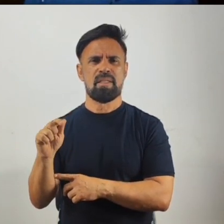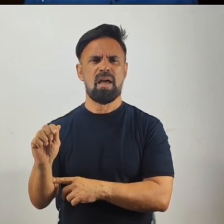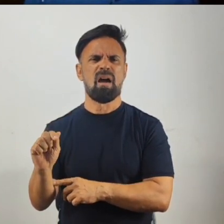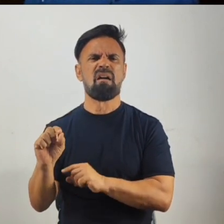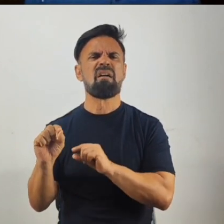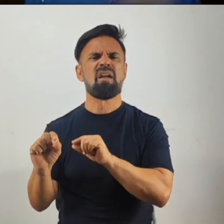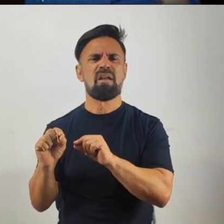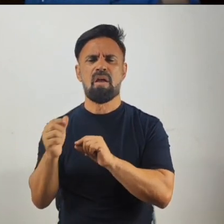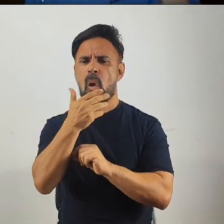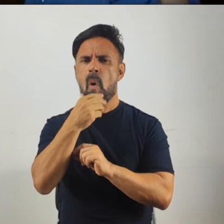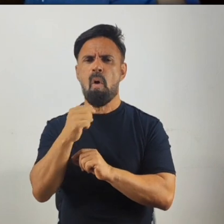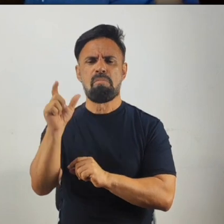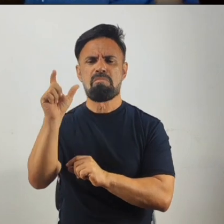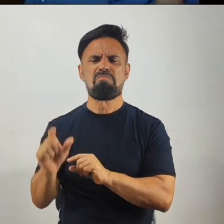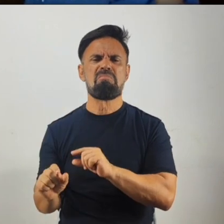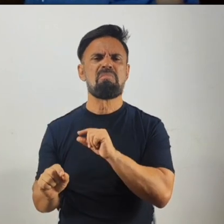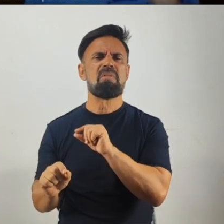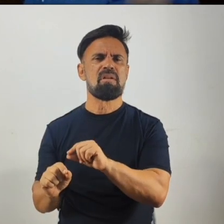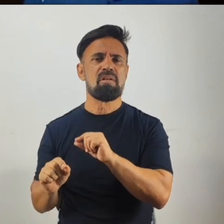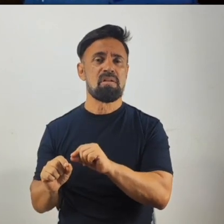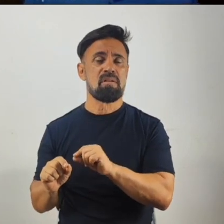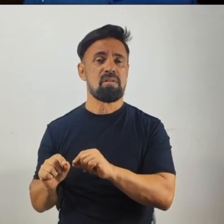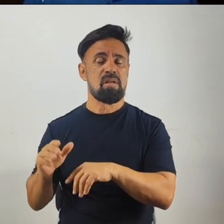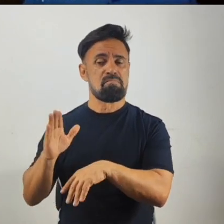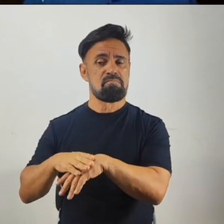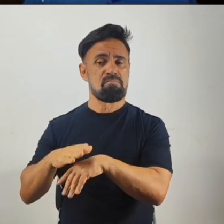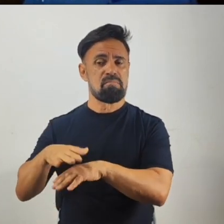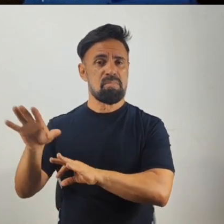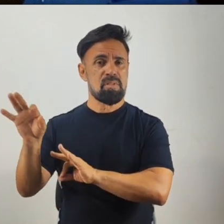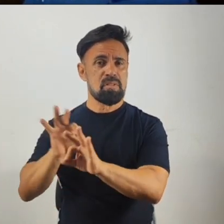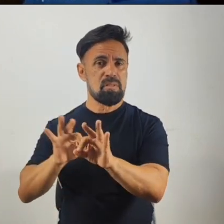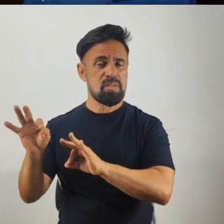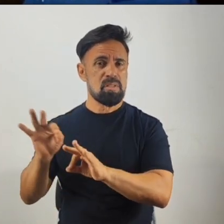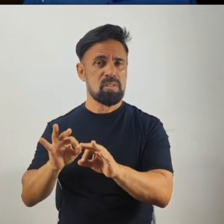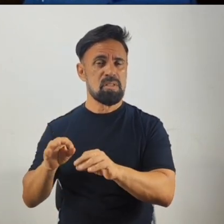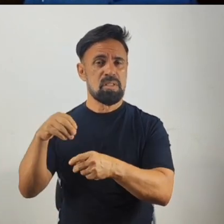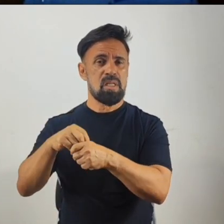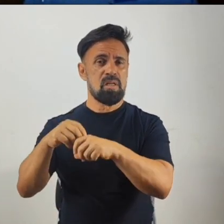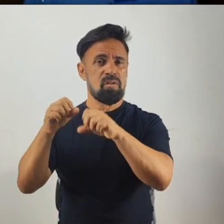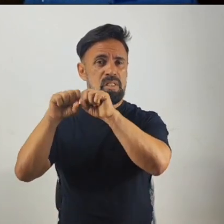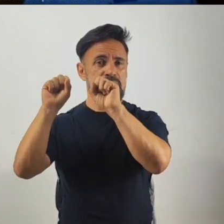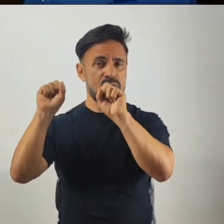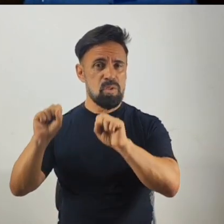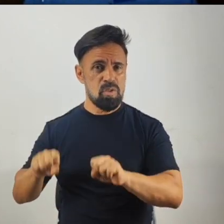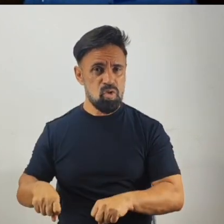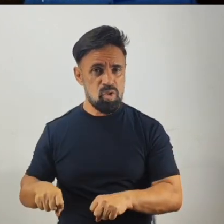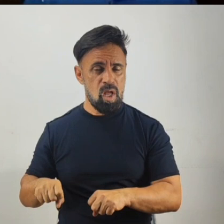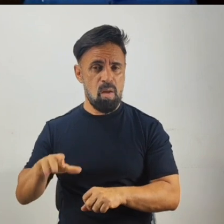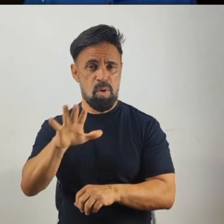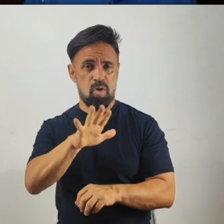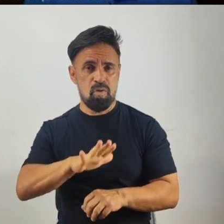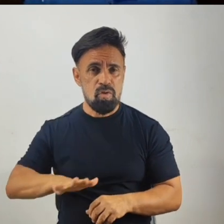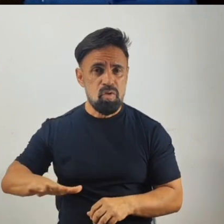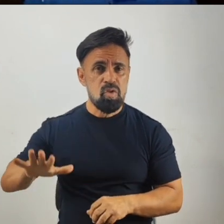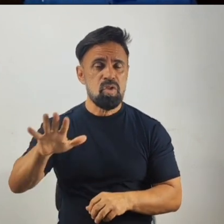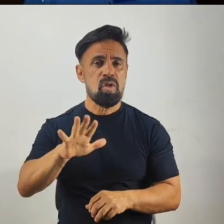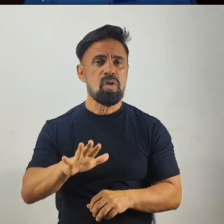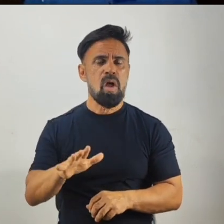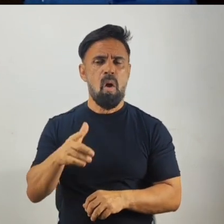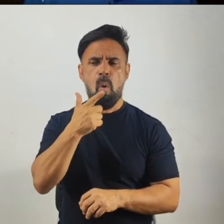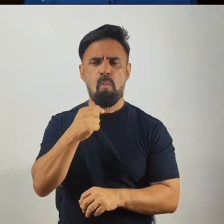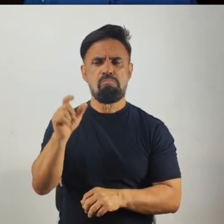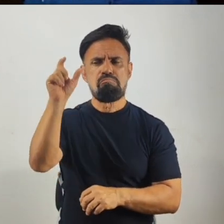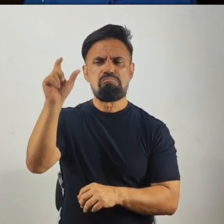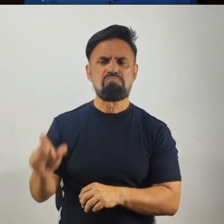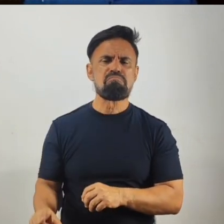traçou, dentro da teoria de sistemas, da teoria geral de